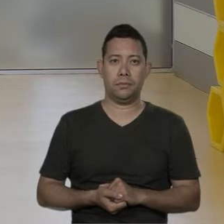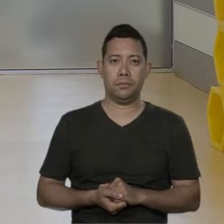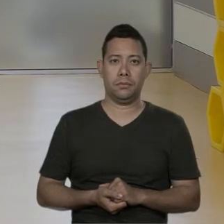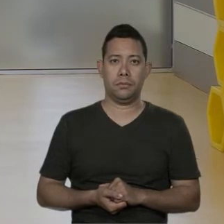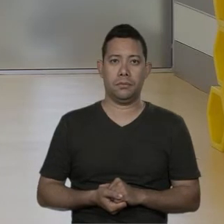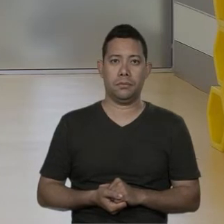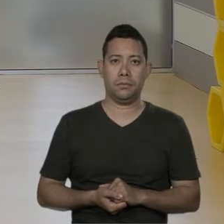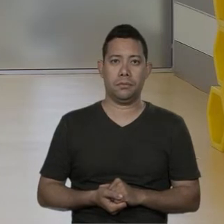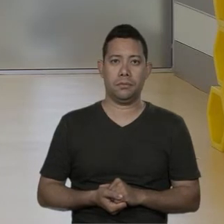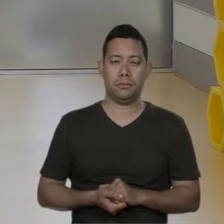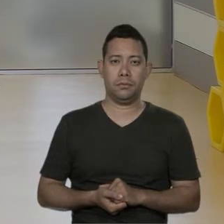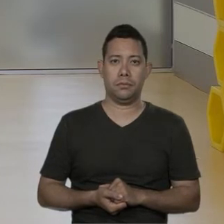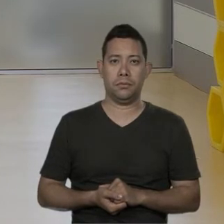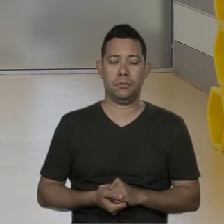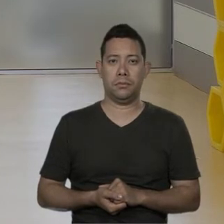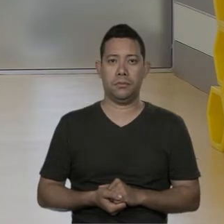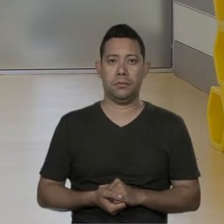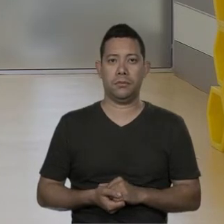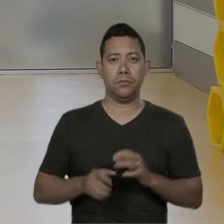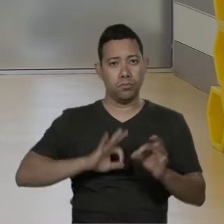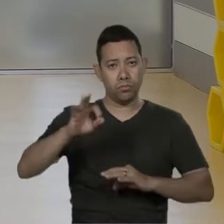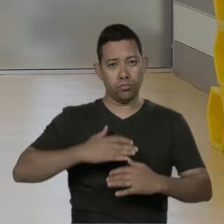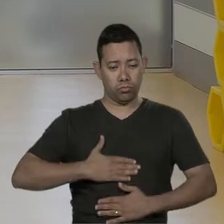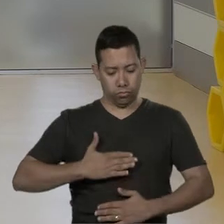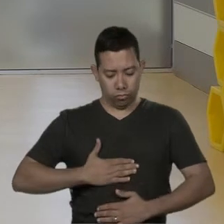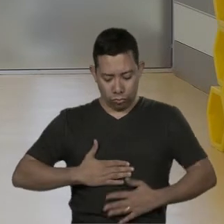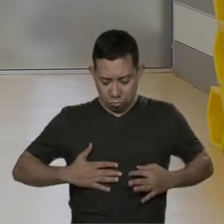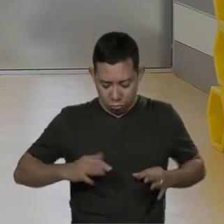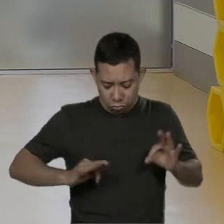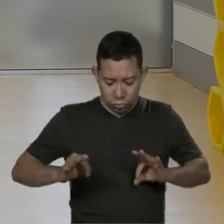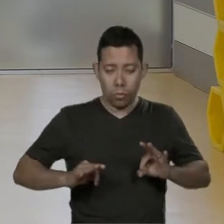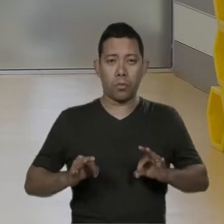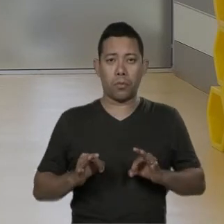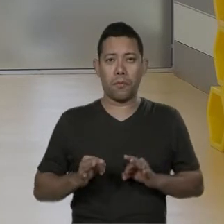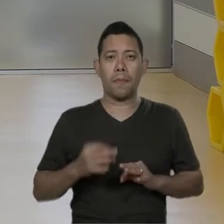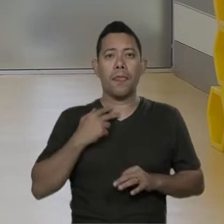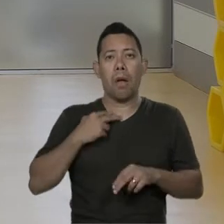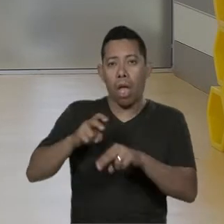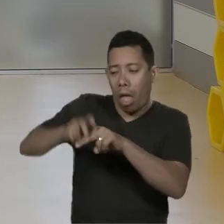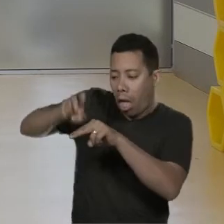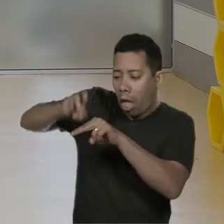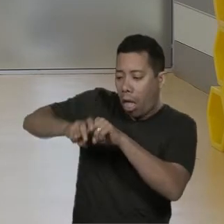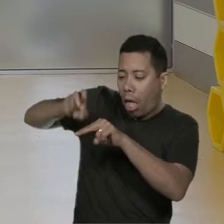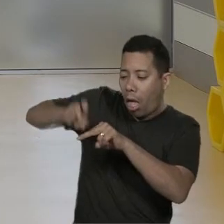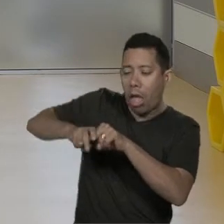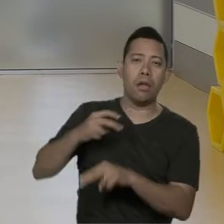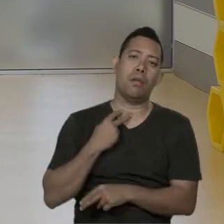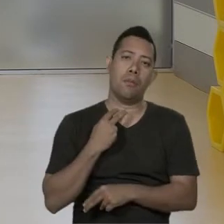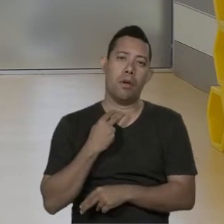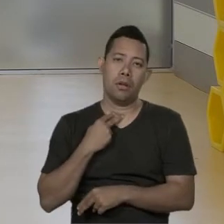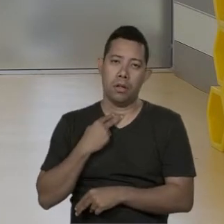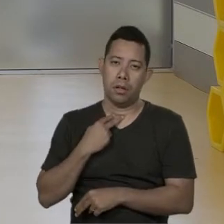Ajusta aí seu abdômen. Mantenha a postura. Não pode ficar quicando no banco. Não é,